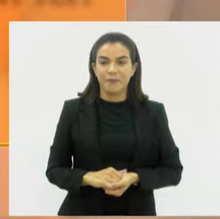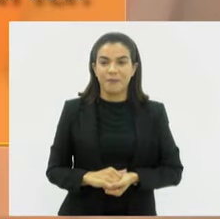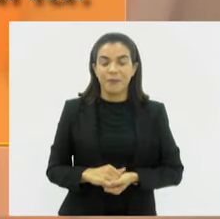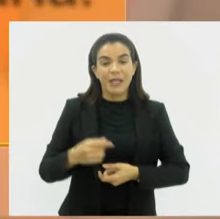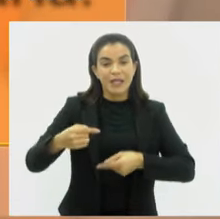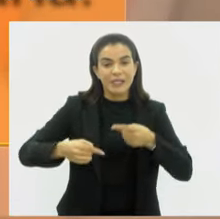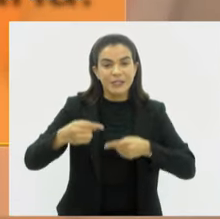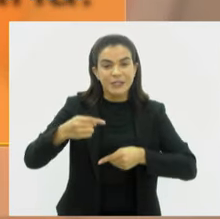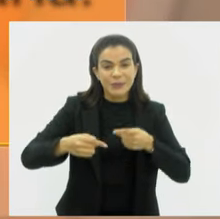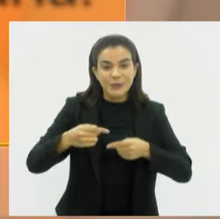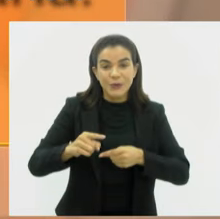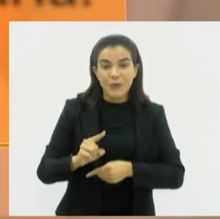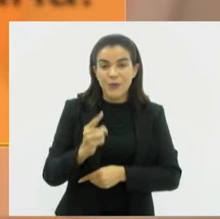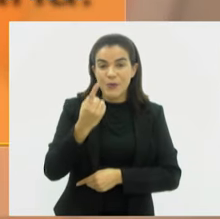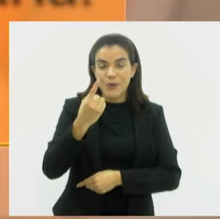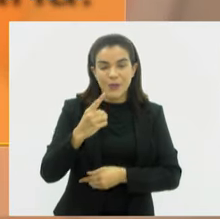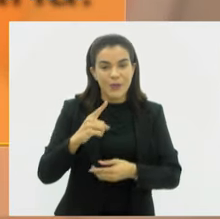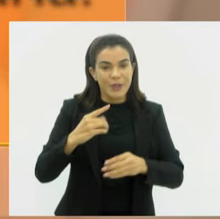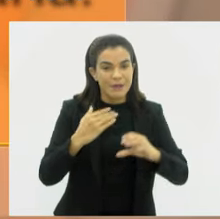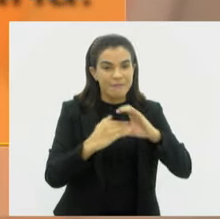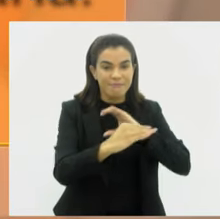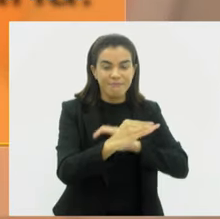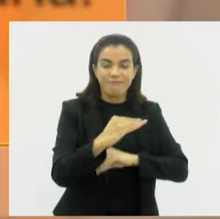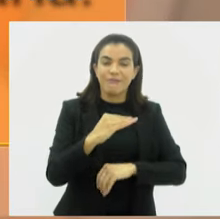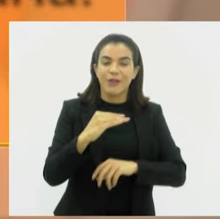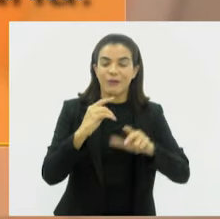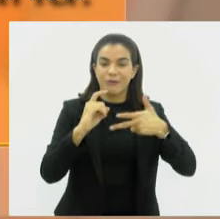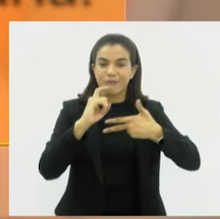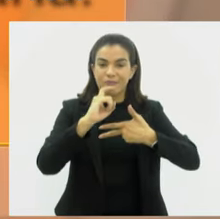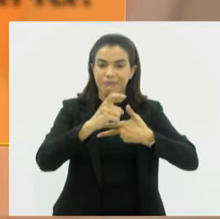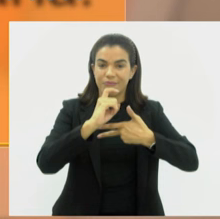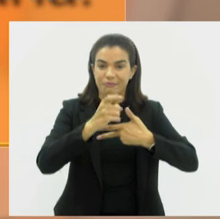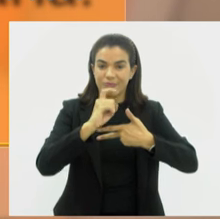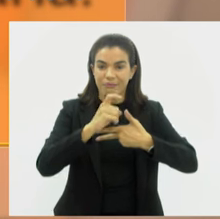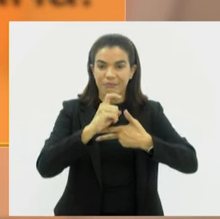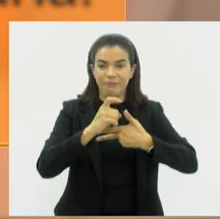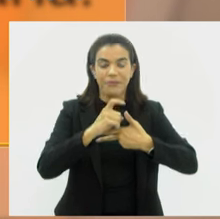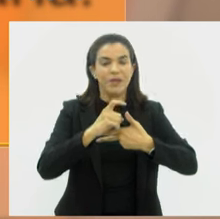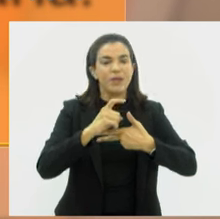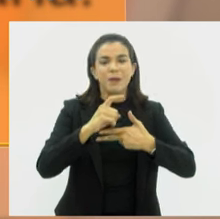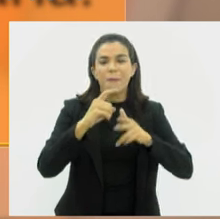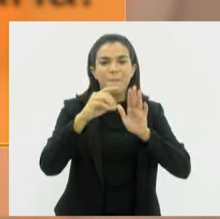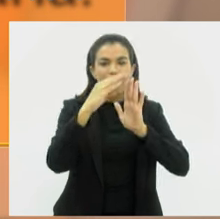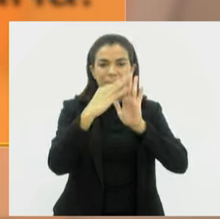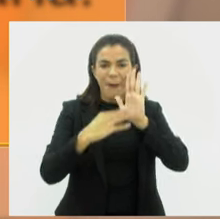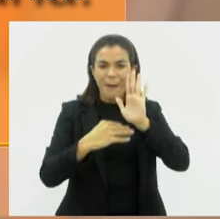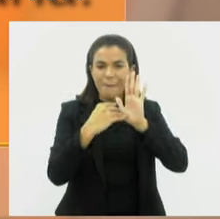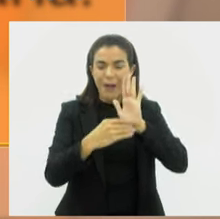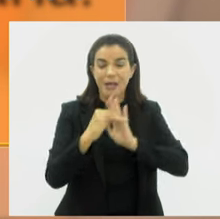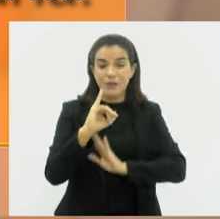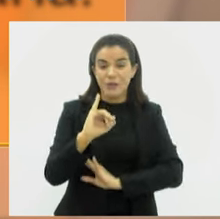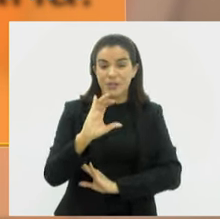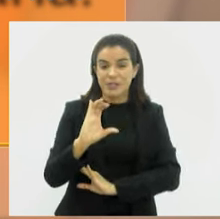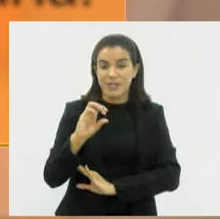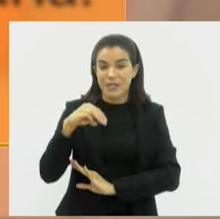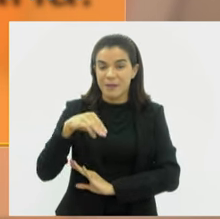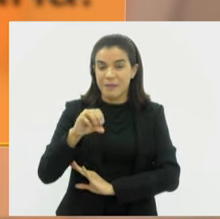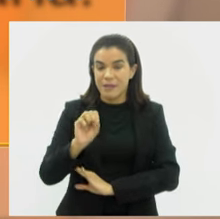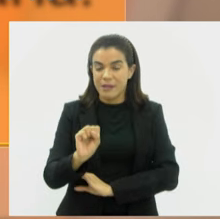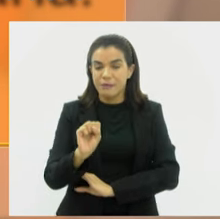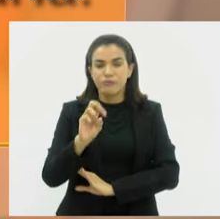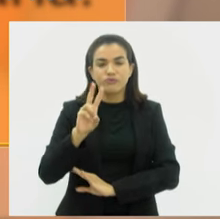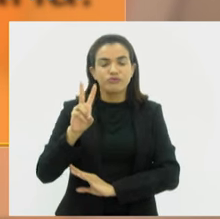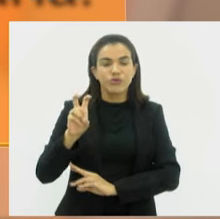Em discussão única, mensagem do Poder Executivo que internaliza cláusulas do convênio do ICMS sobre o